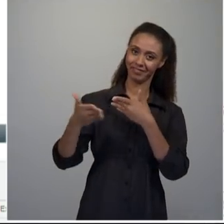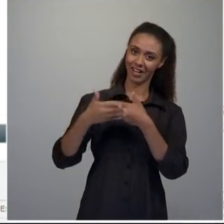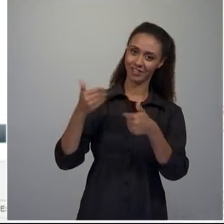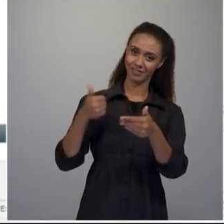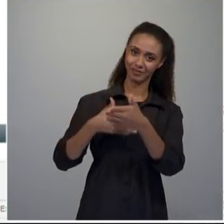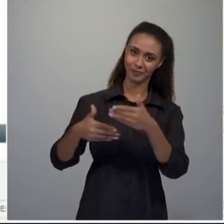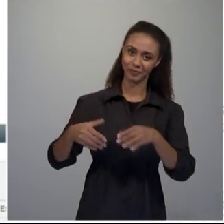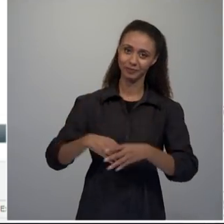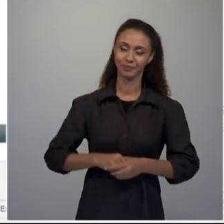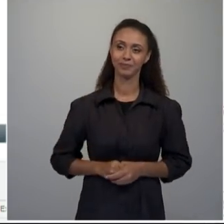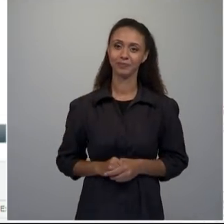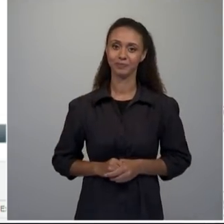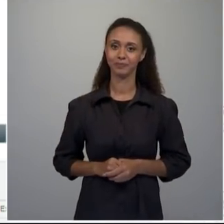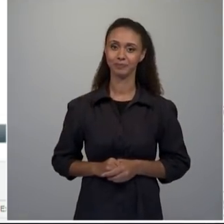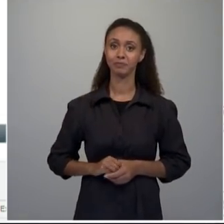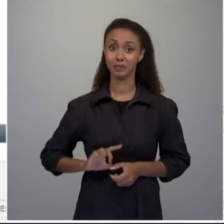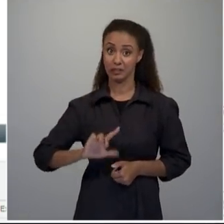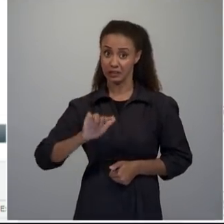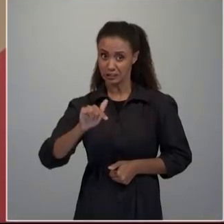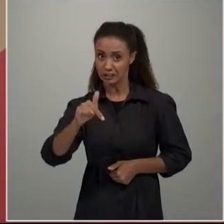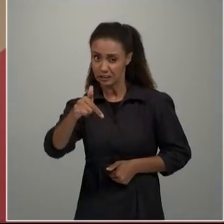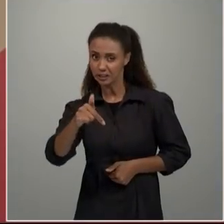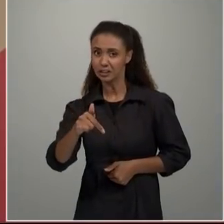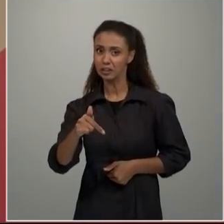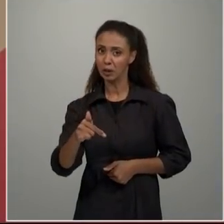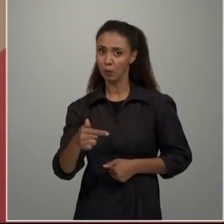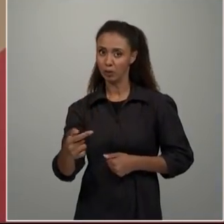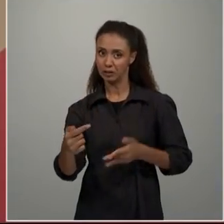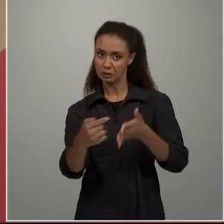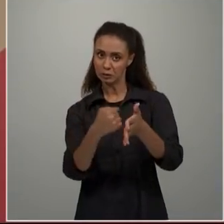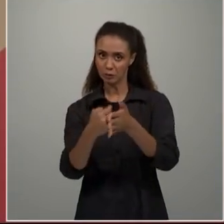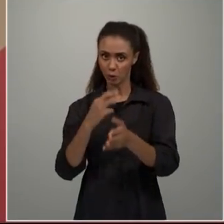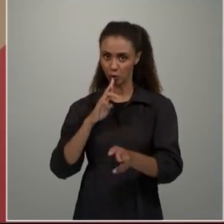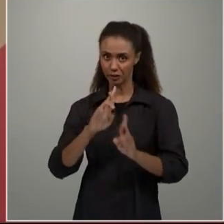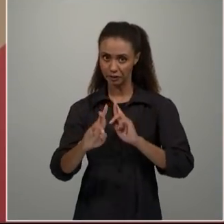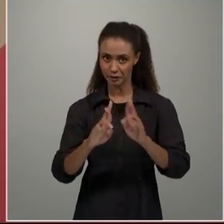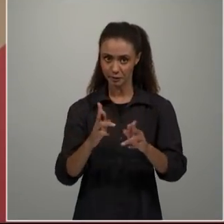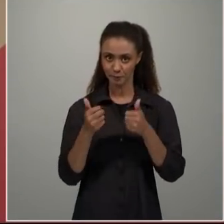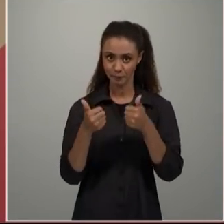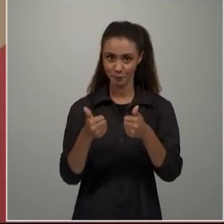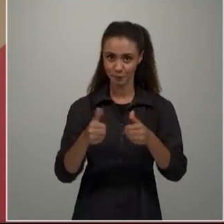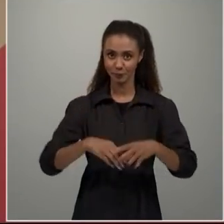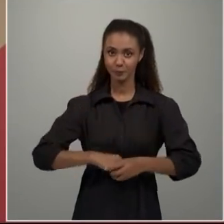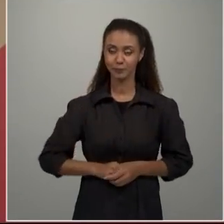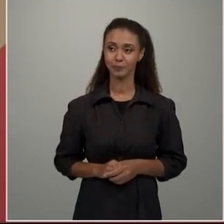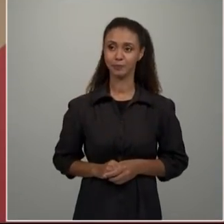eu já vou abrir a pergunta daqui a pouquinho powerpoint